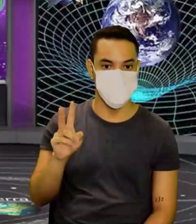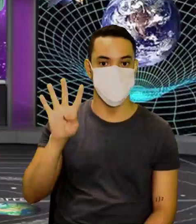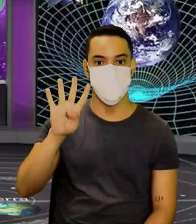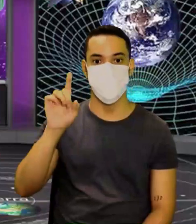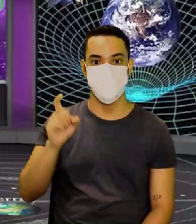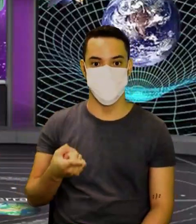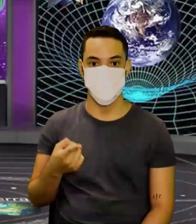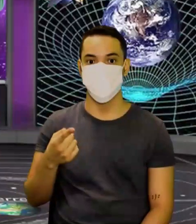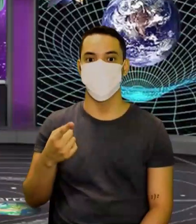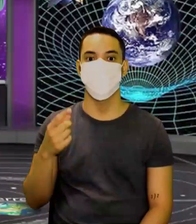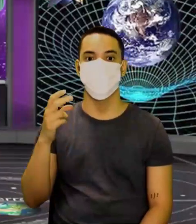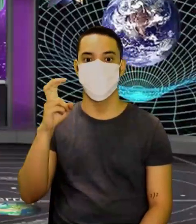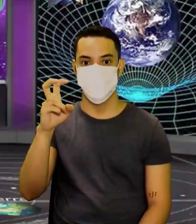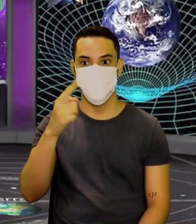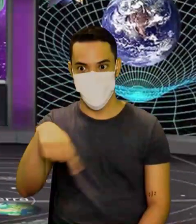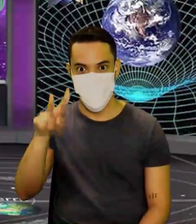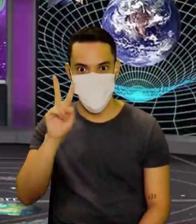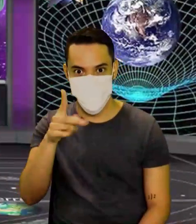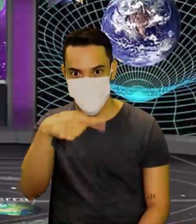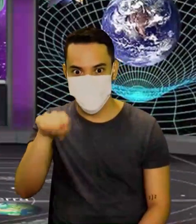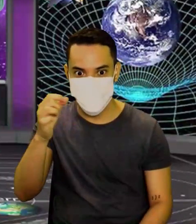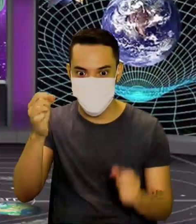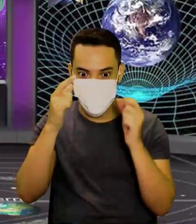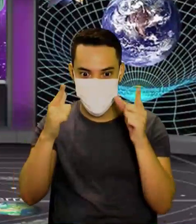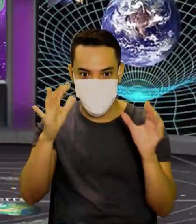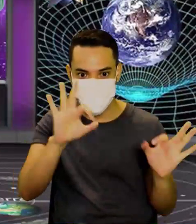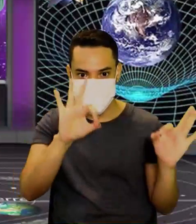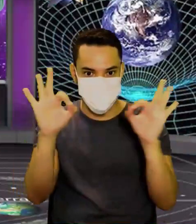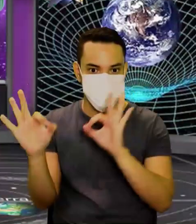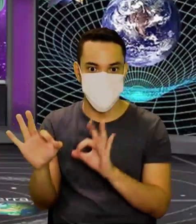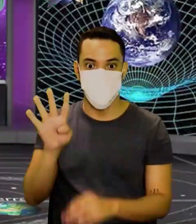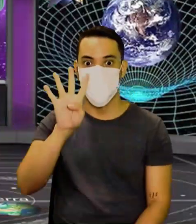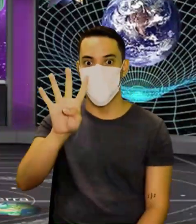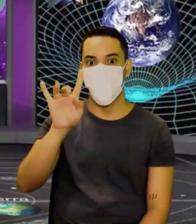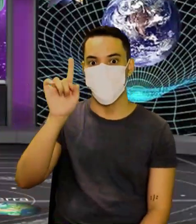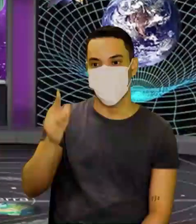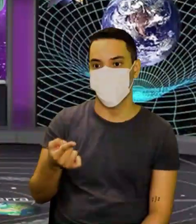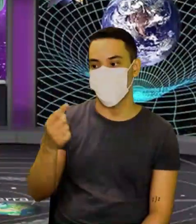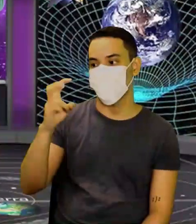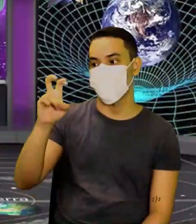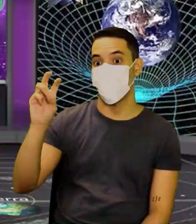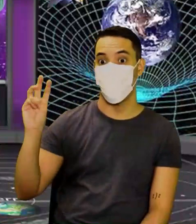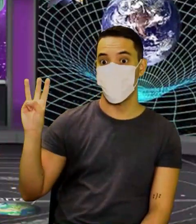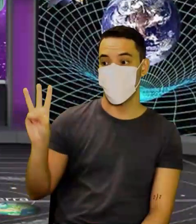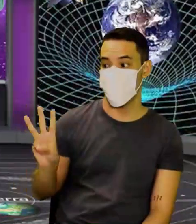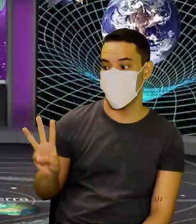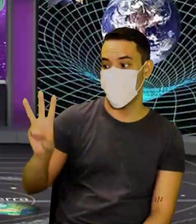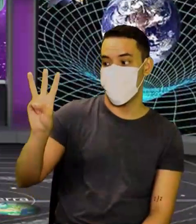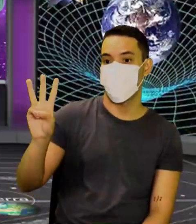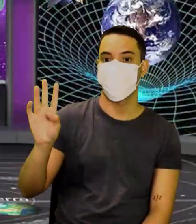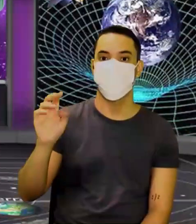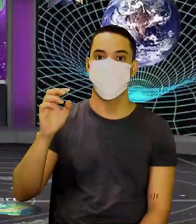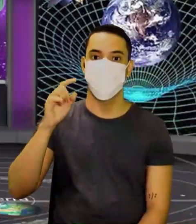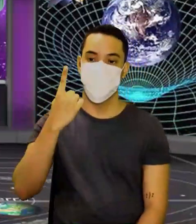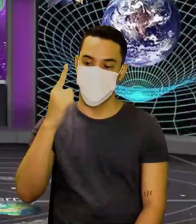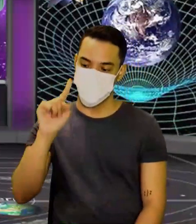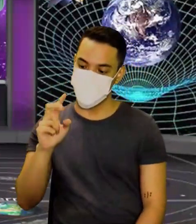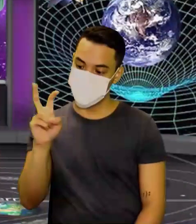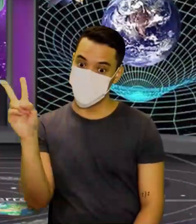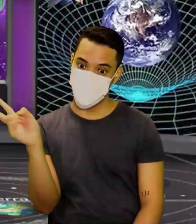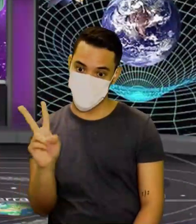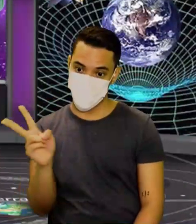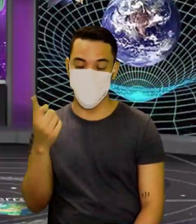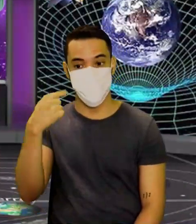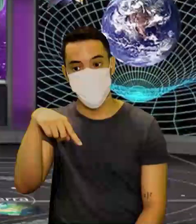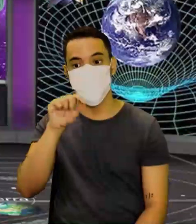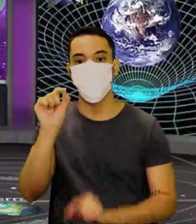4,5 exatamente, né? Só para ver se vocês estavam prestando atenção, né? 4,5 watts e 1,5 volts. Nós víssemos